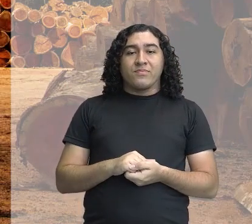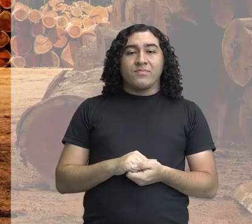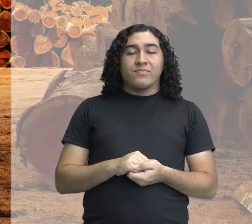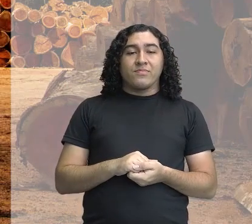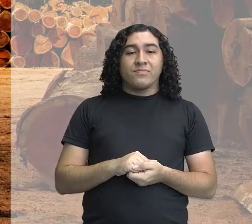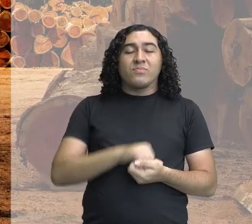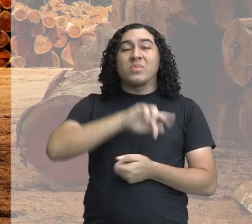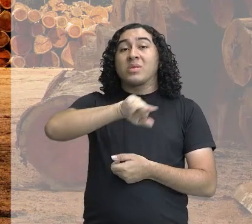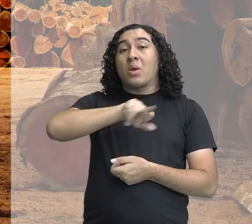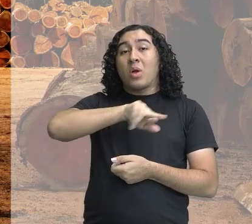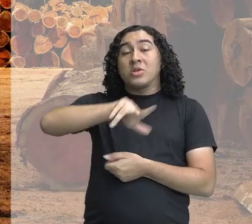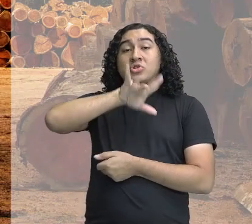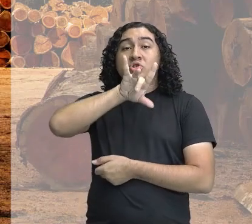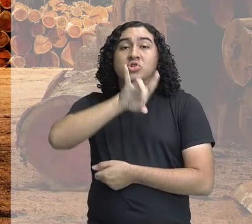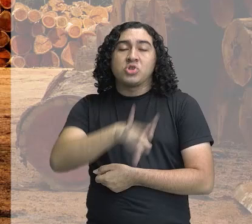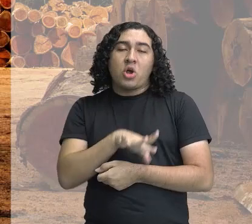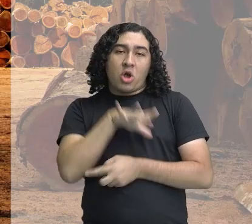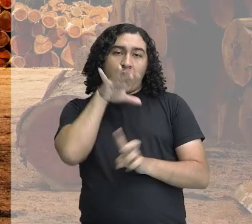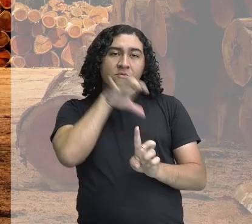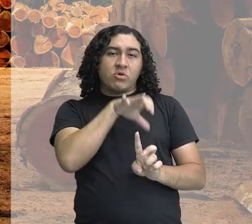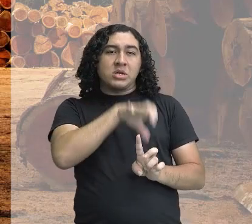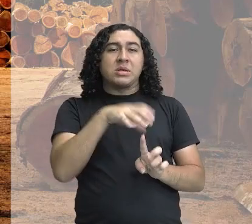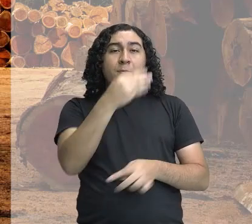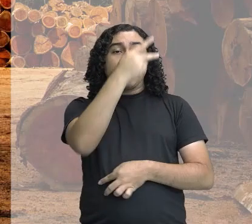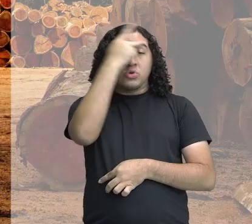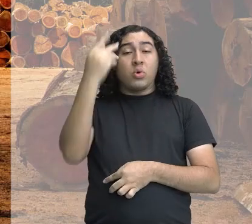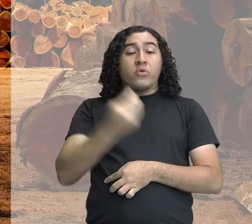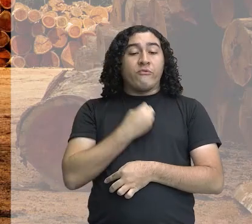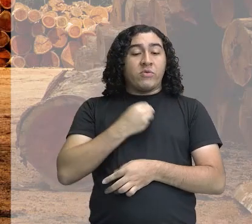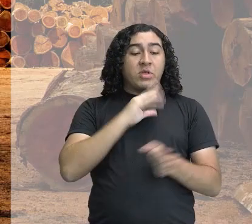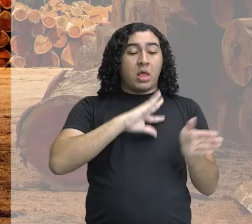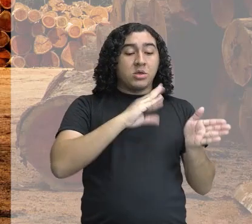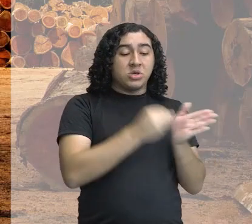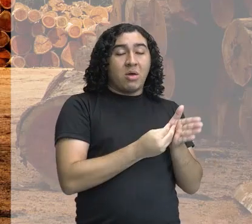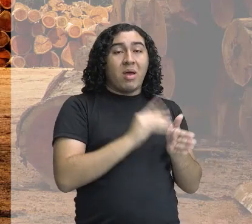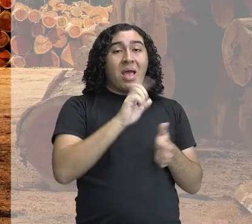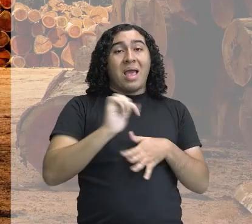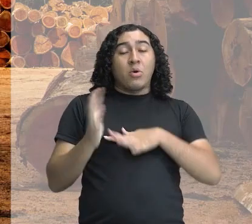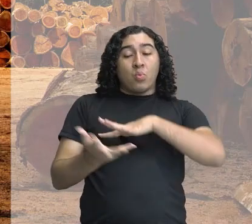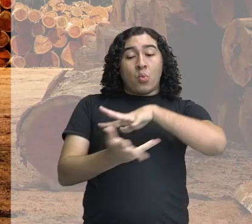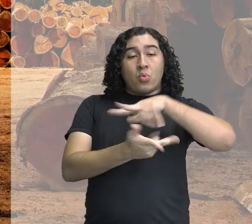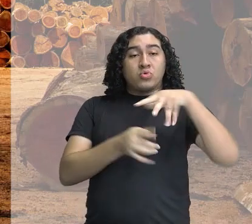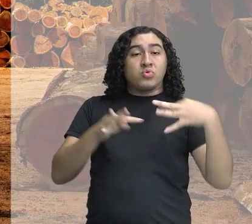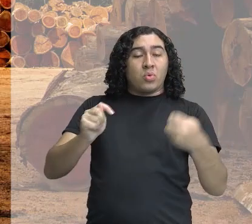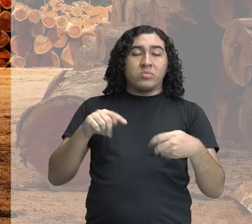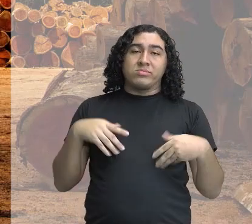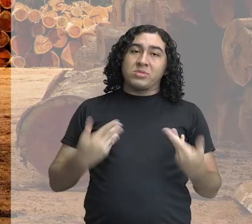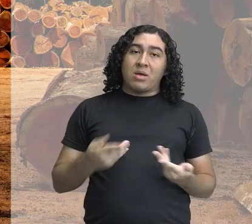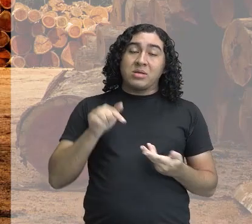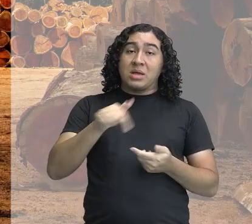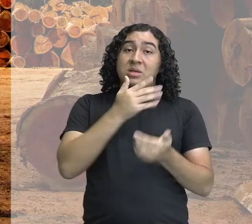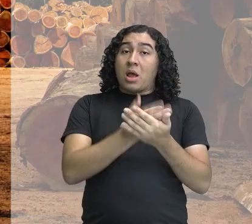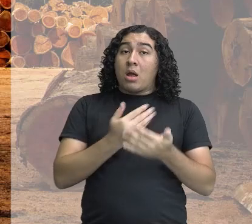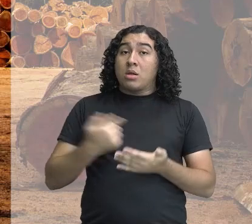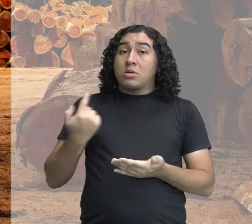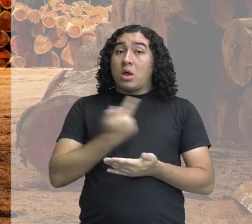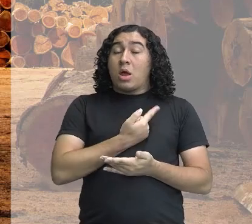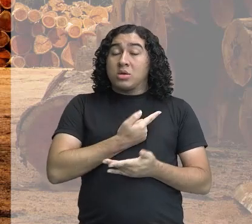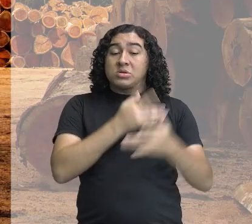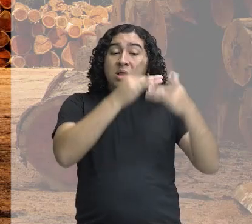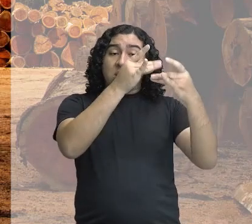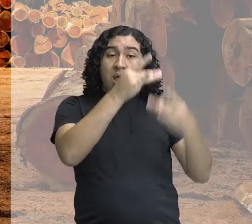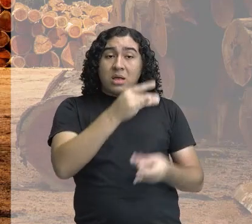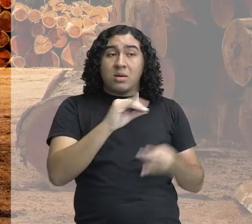que afeta somente quem mora na região, é um problema global. Então, nesta aula, nós vamos explorar